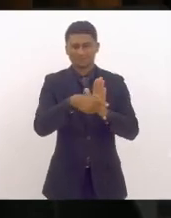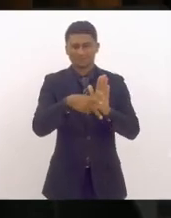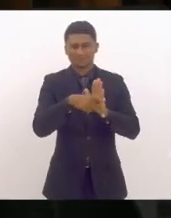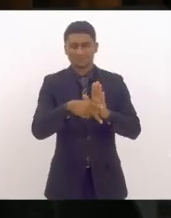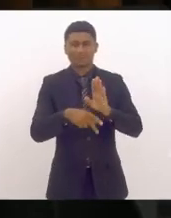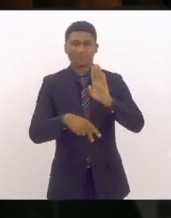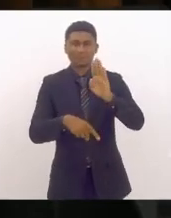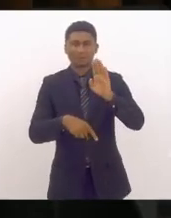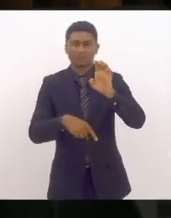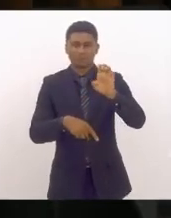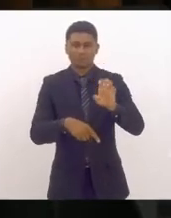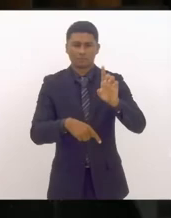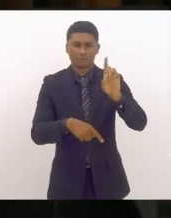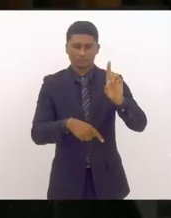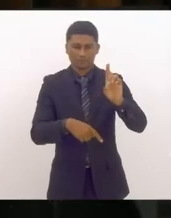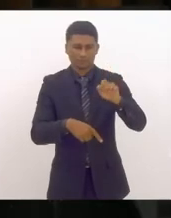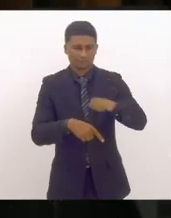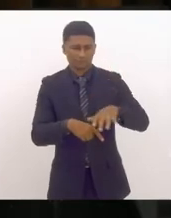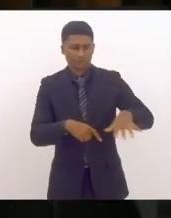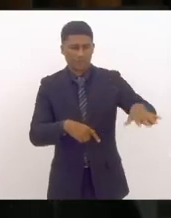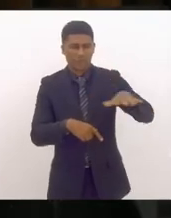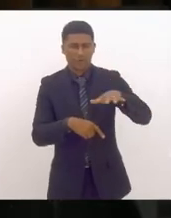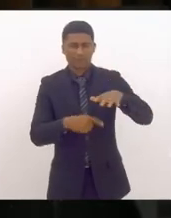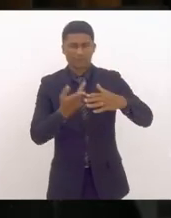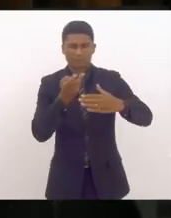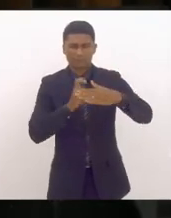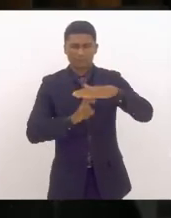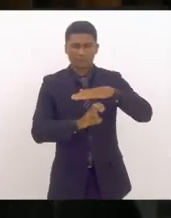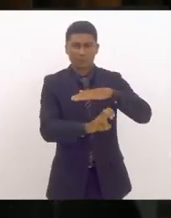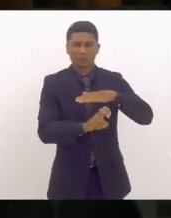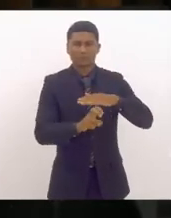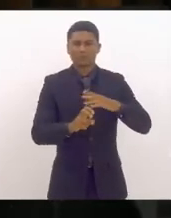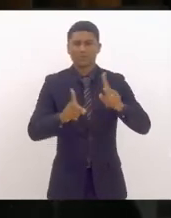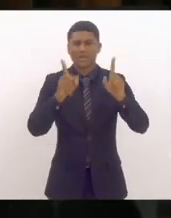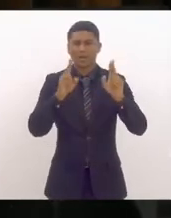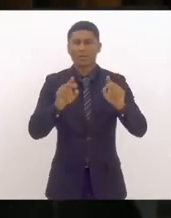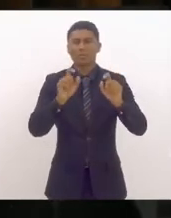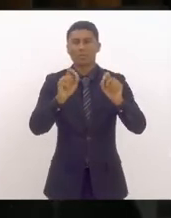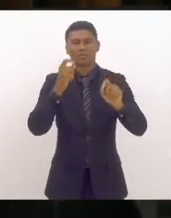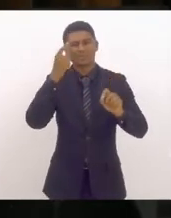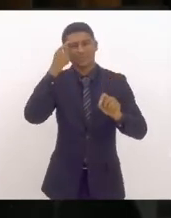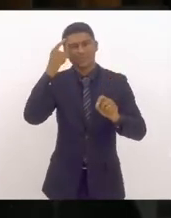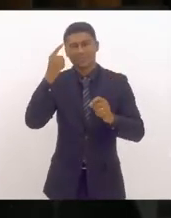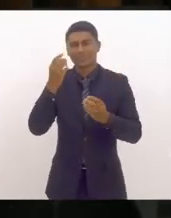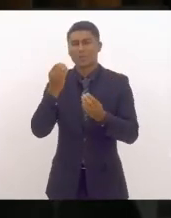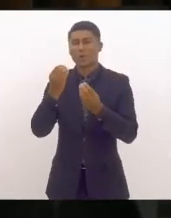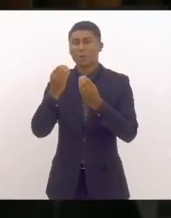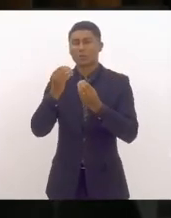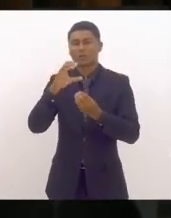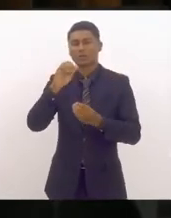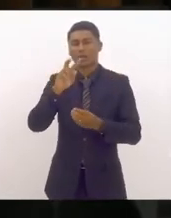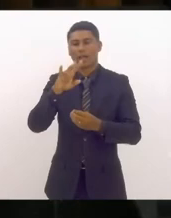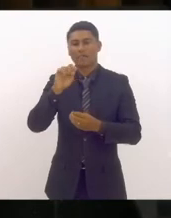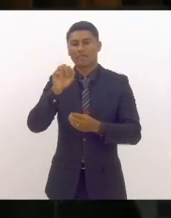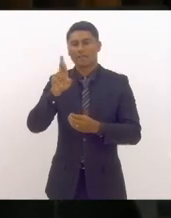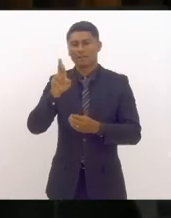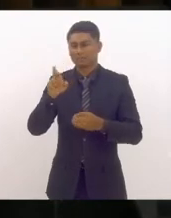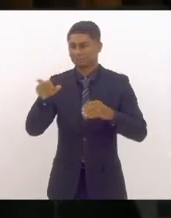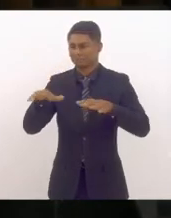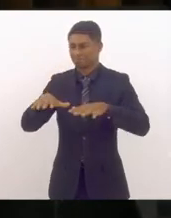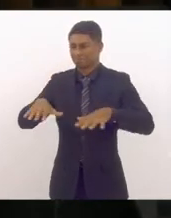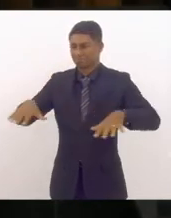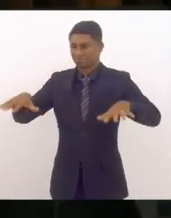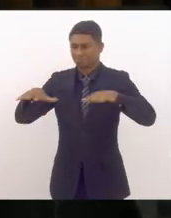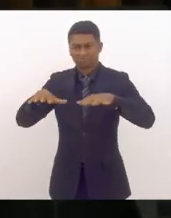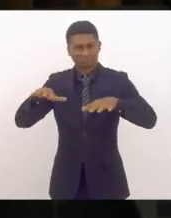que parece mesmo também aquela história do caviar. Ninguém sabe o que é e